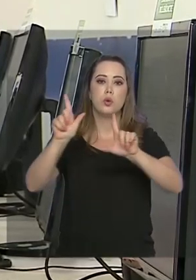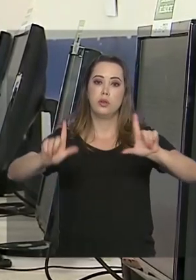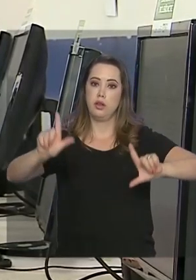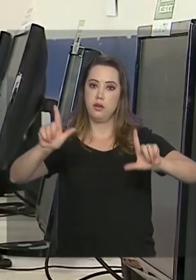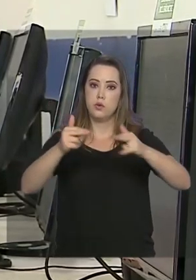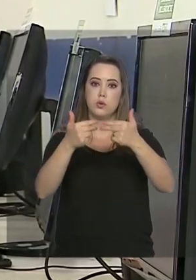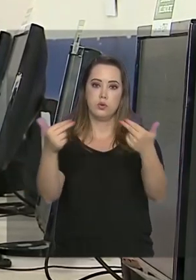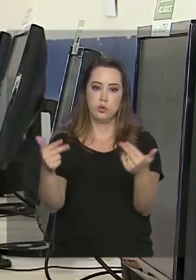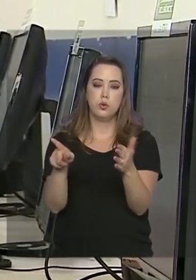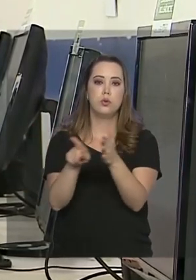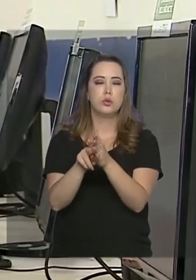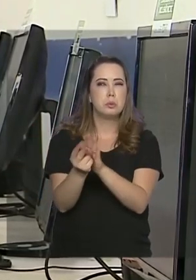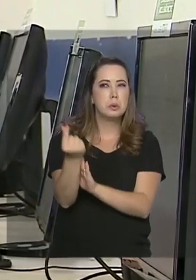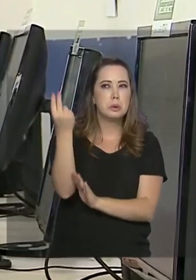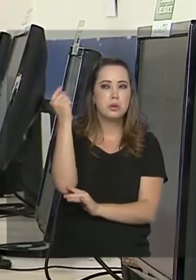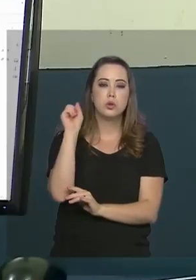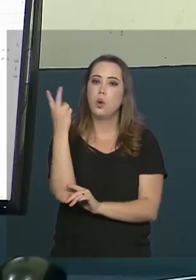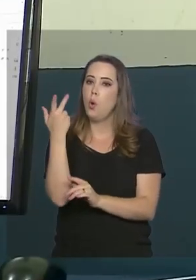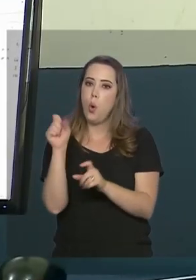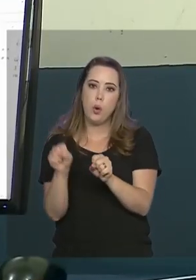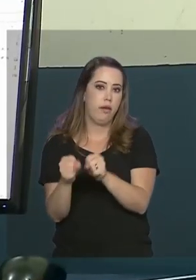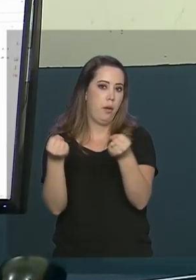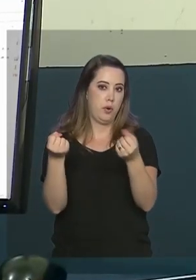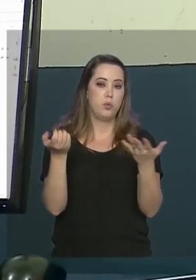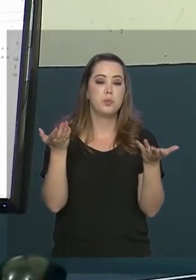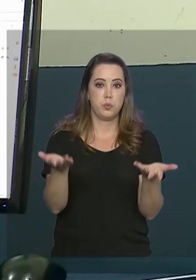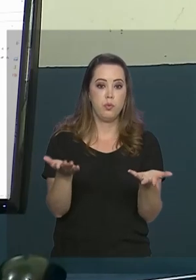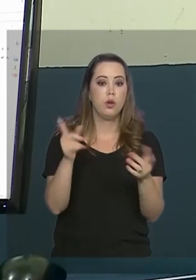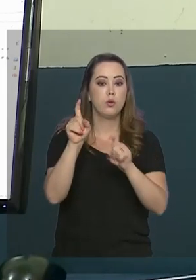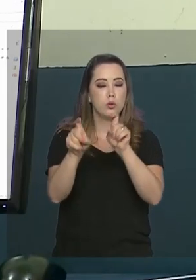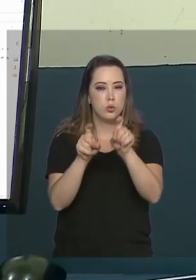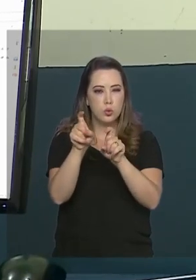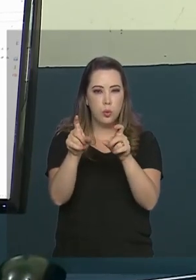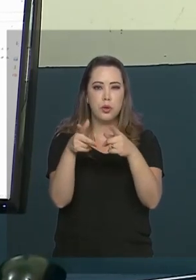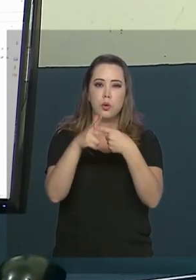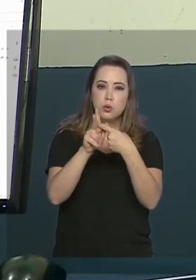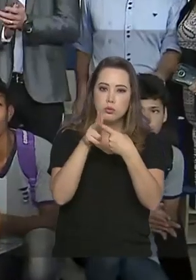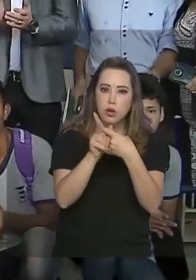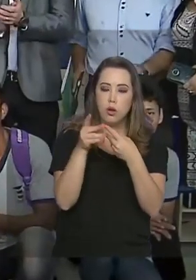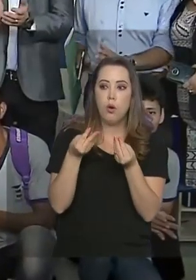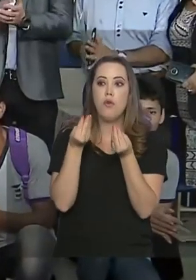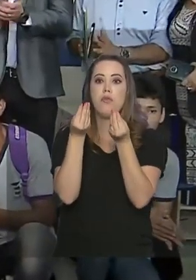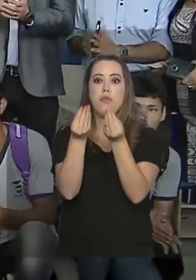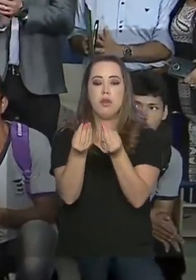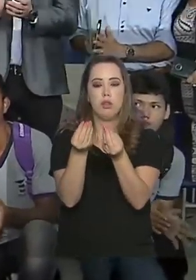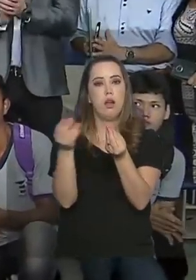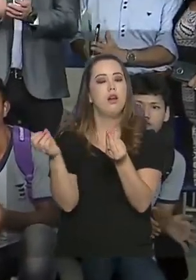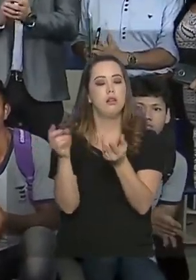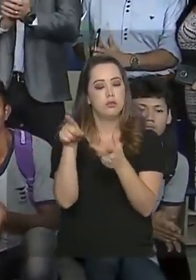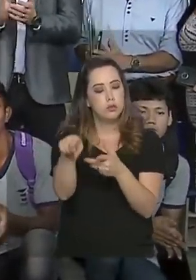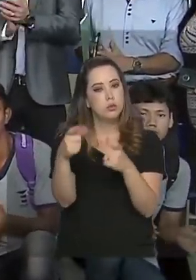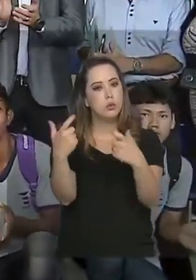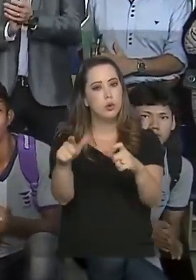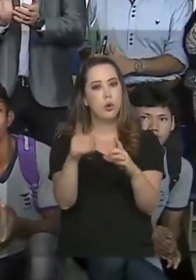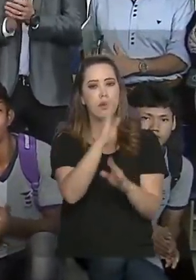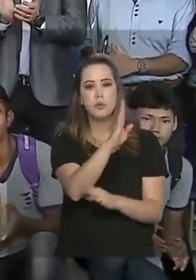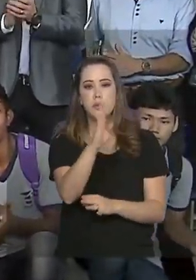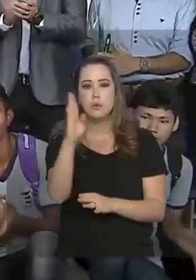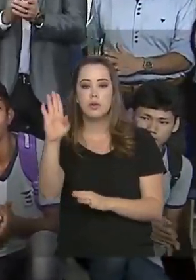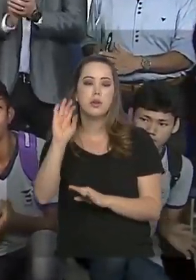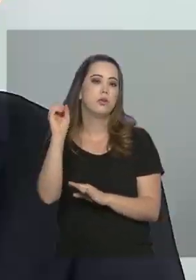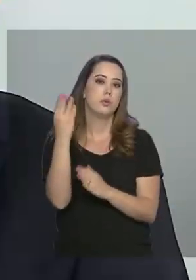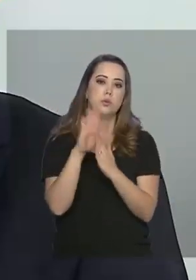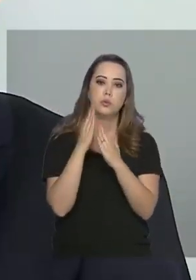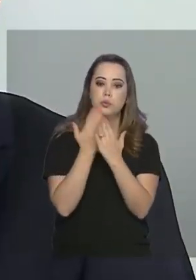eletroeletrônicos antigos ou quebrados. Os eletrônicos recuperados são doados para telecentros, bibliotecas ou